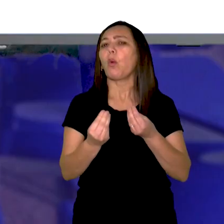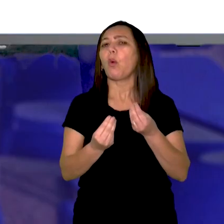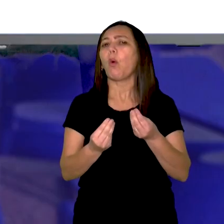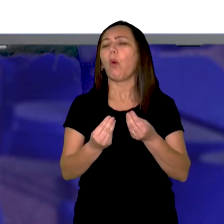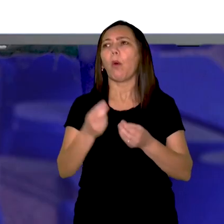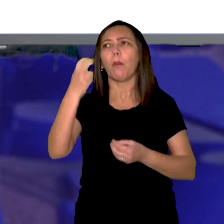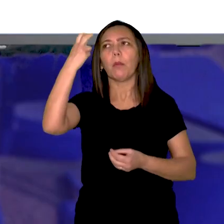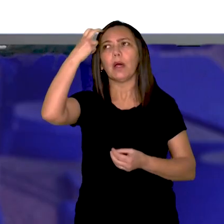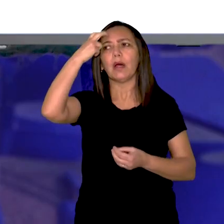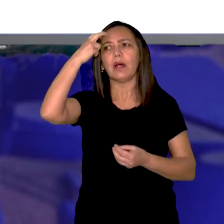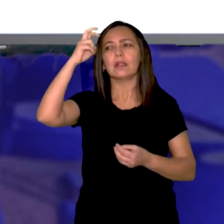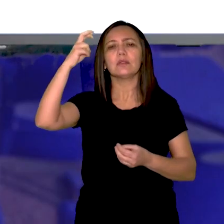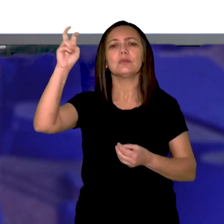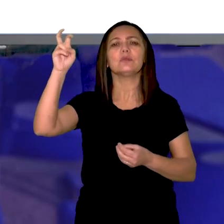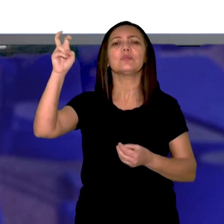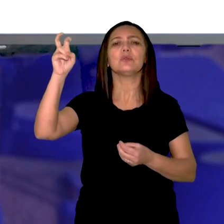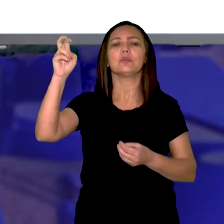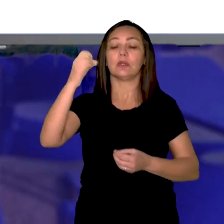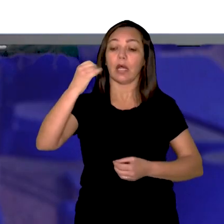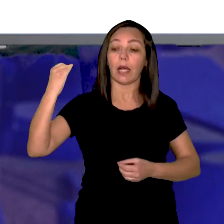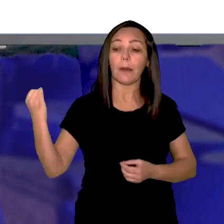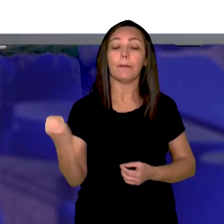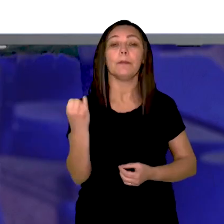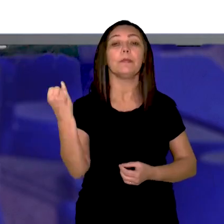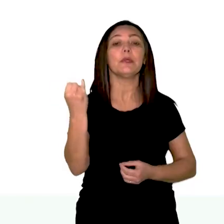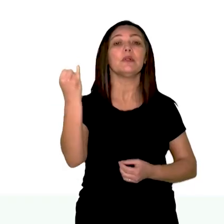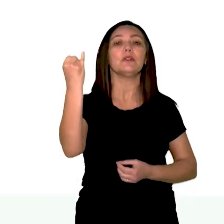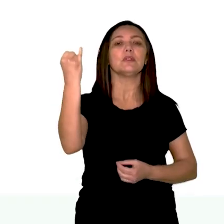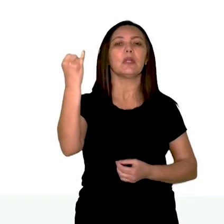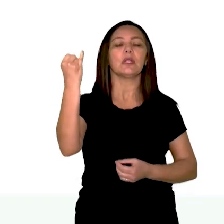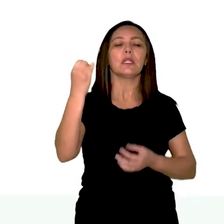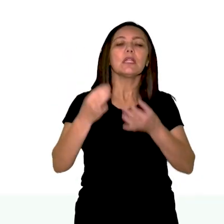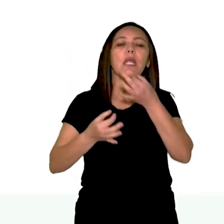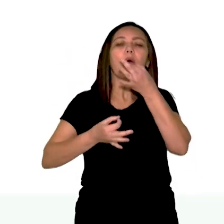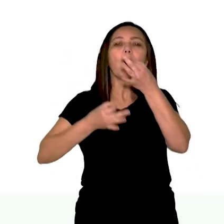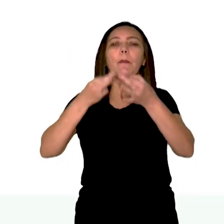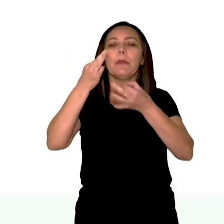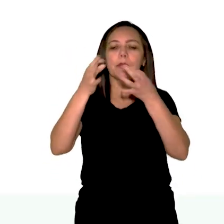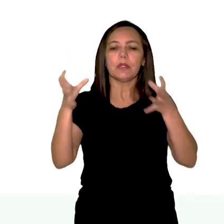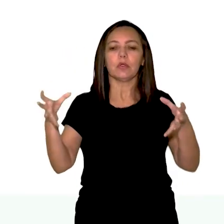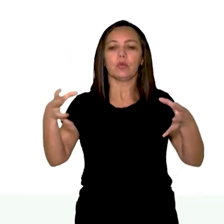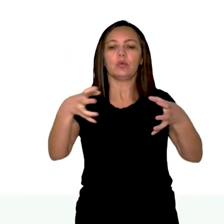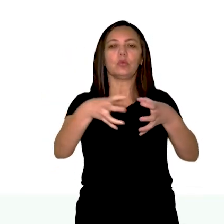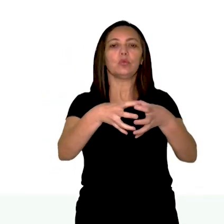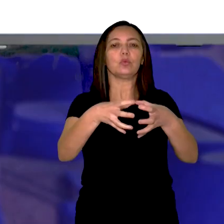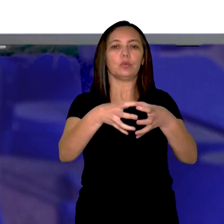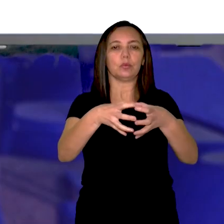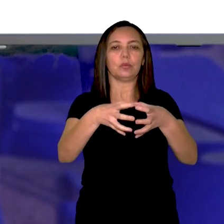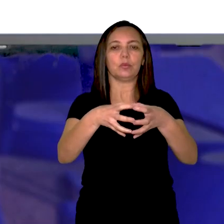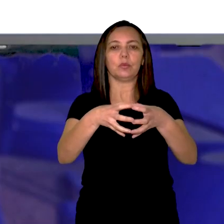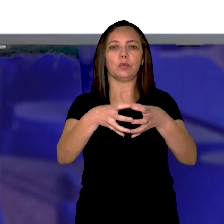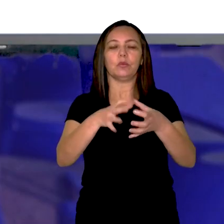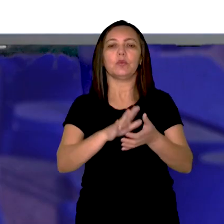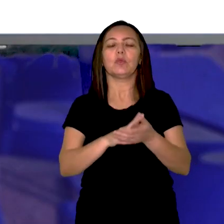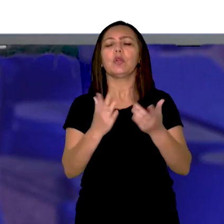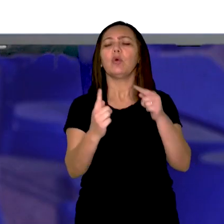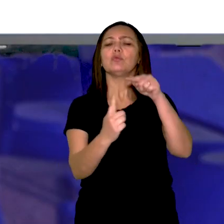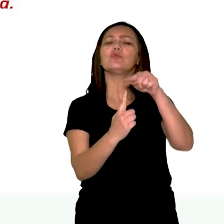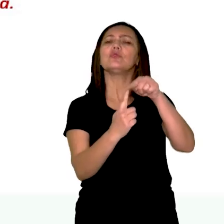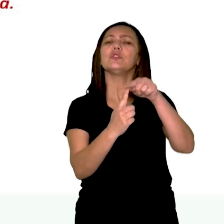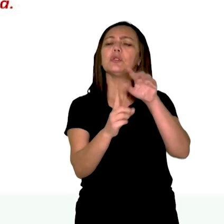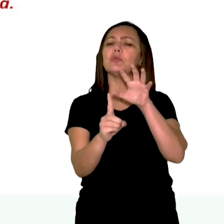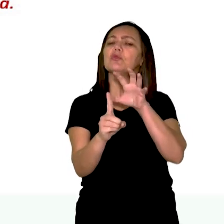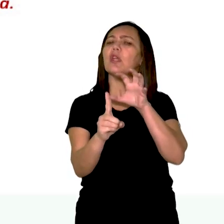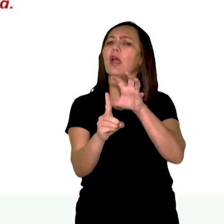a cultura ela é importante na visão do grupo? Que tipo de